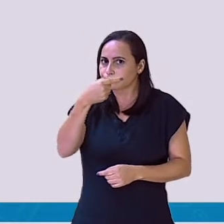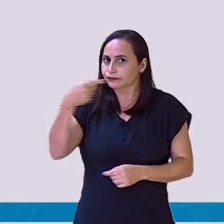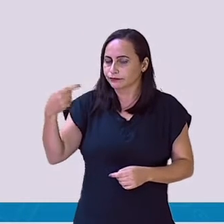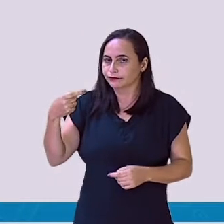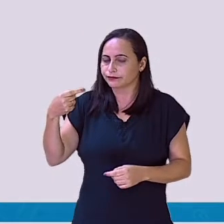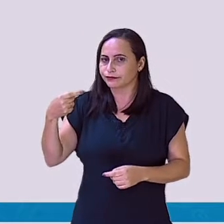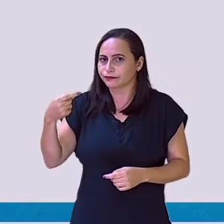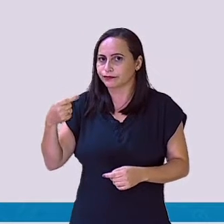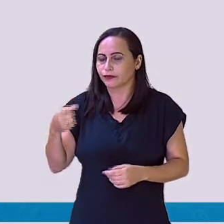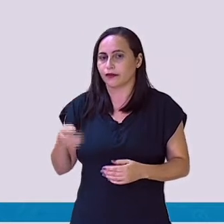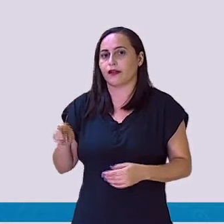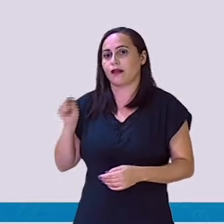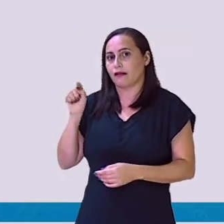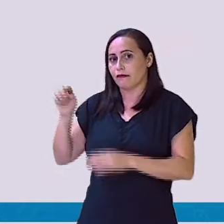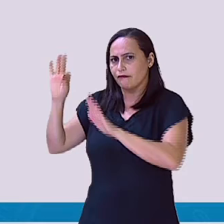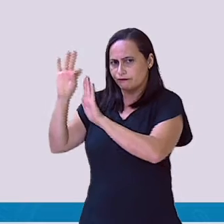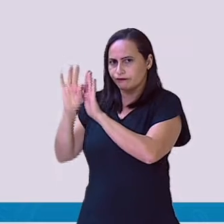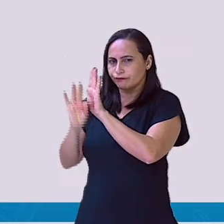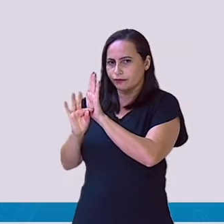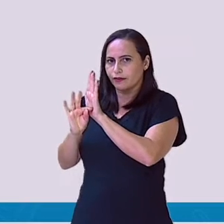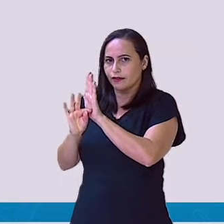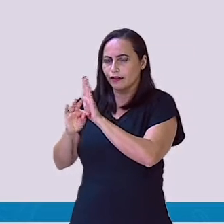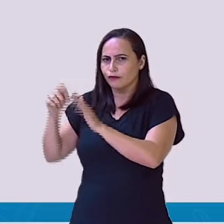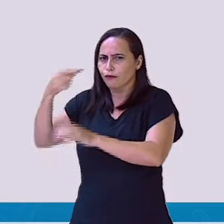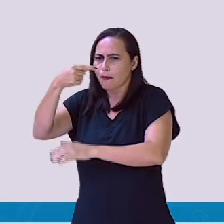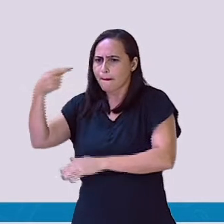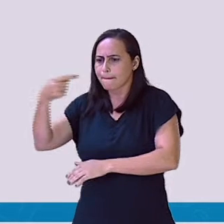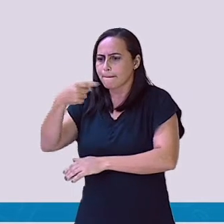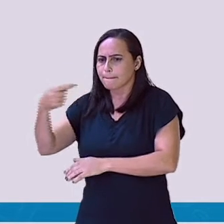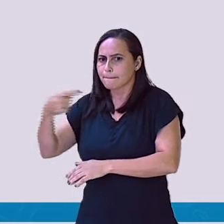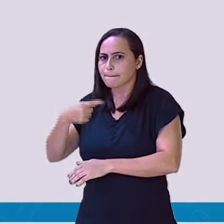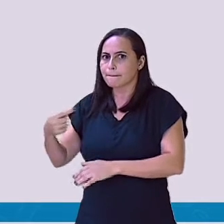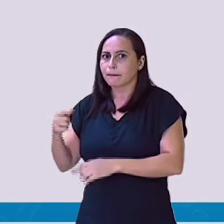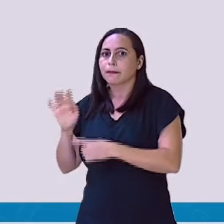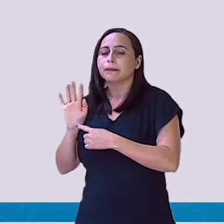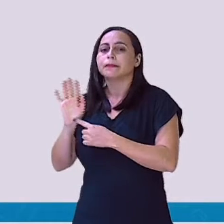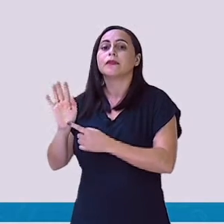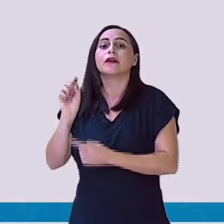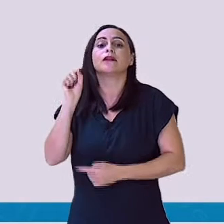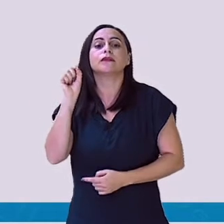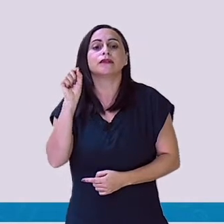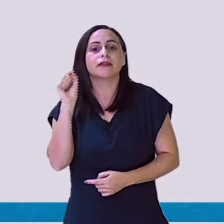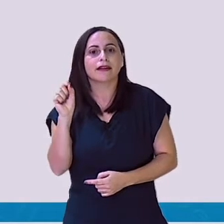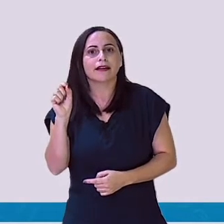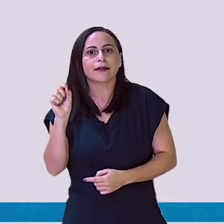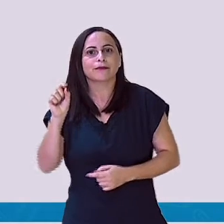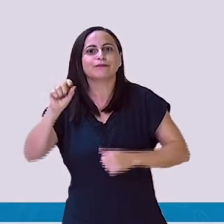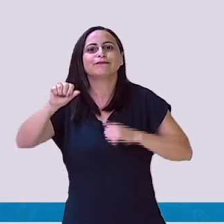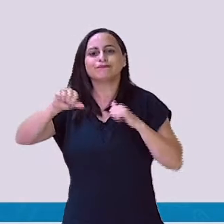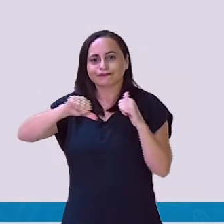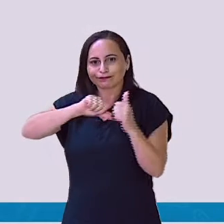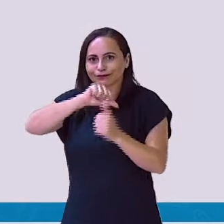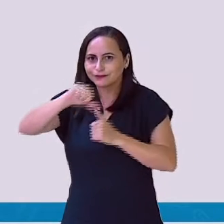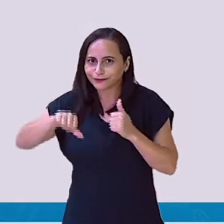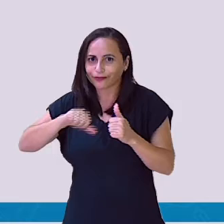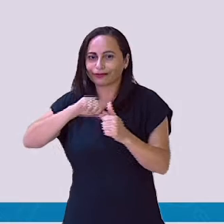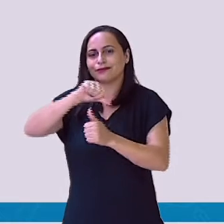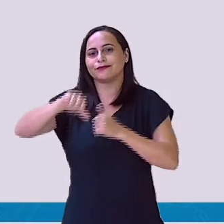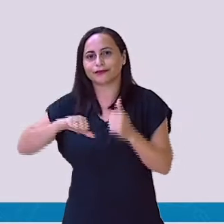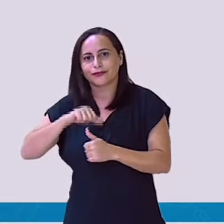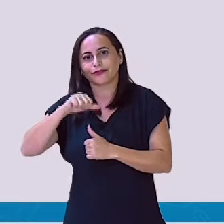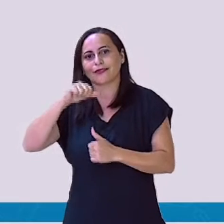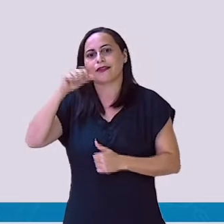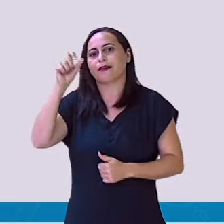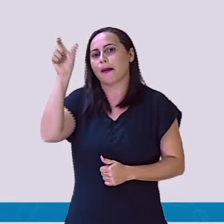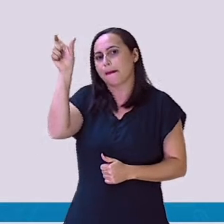tem vários travessões, eles indicam a mudança de falante num diálogo.